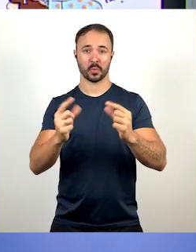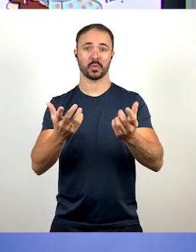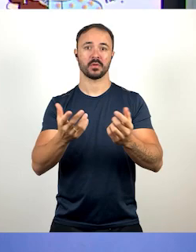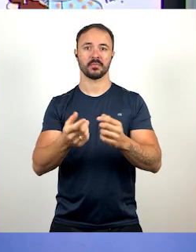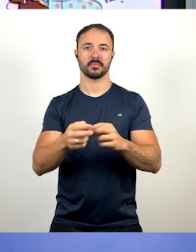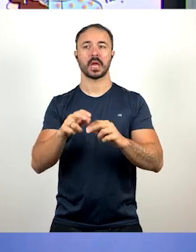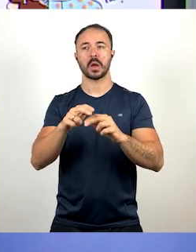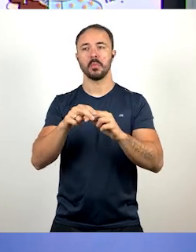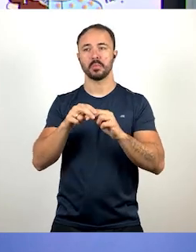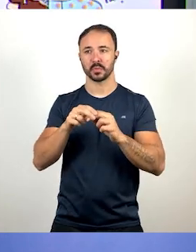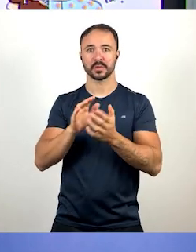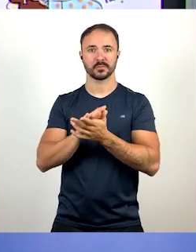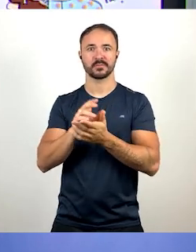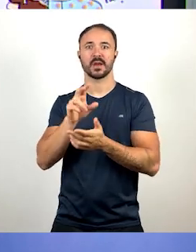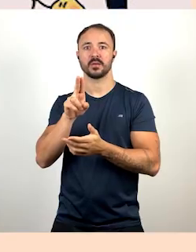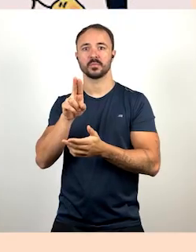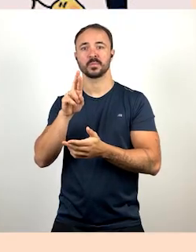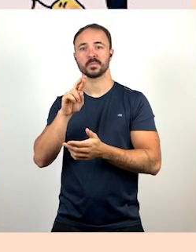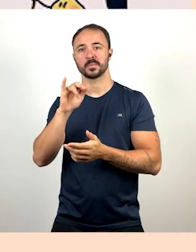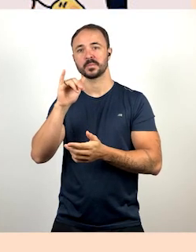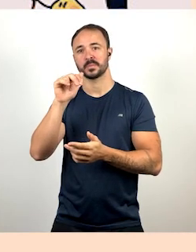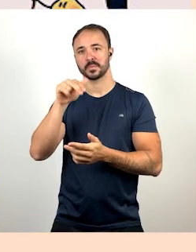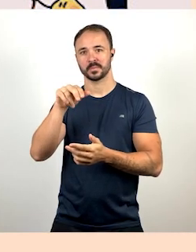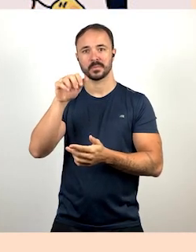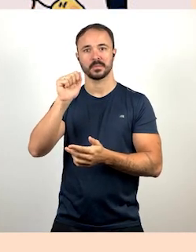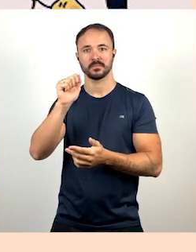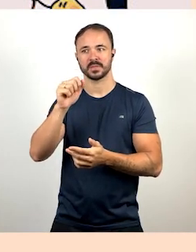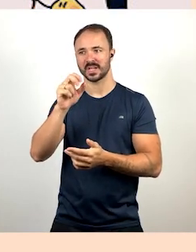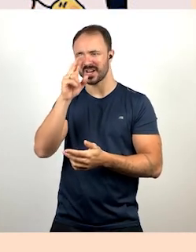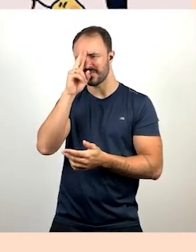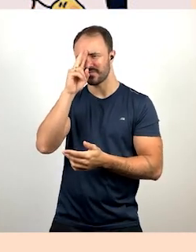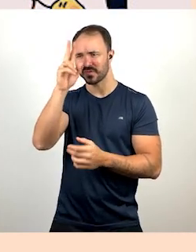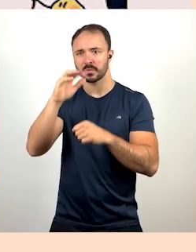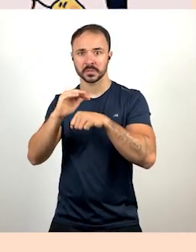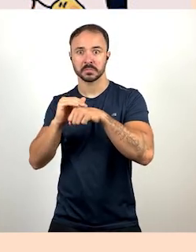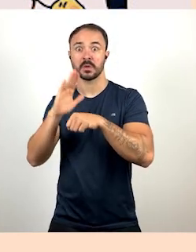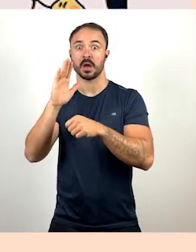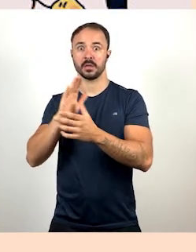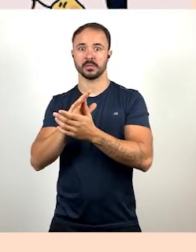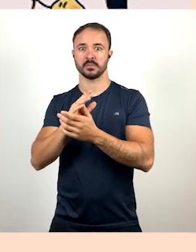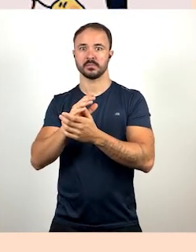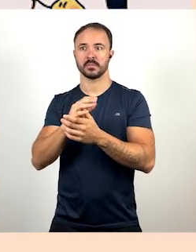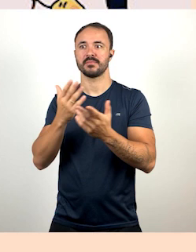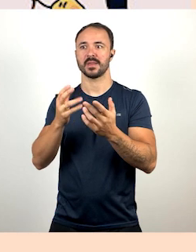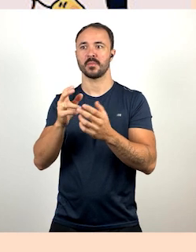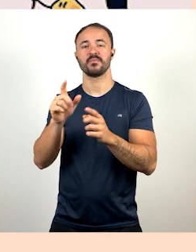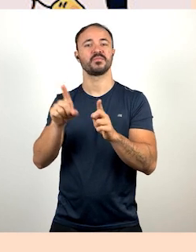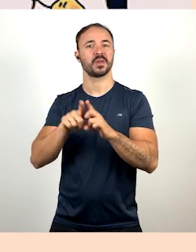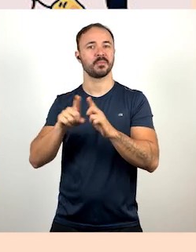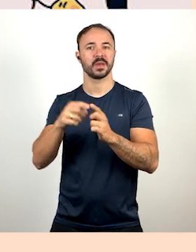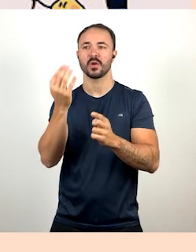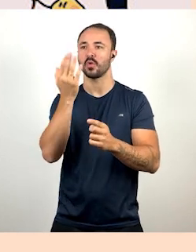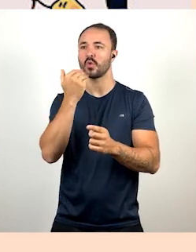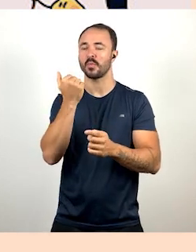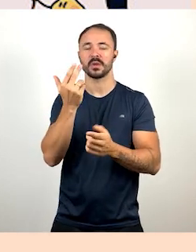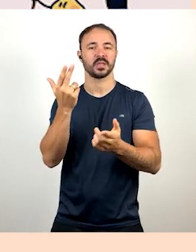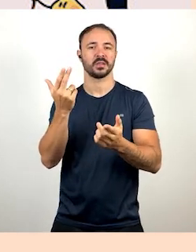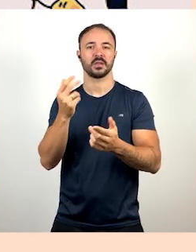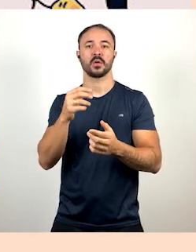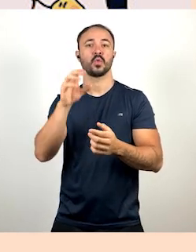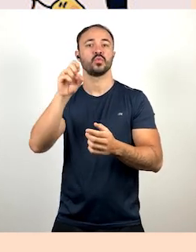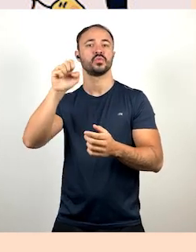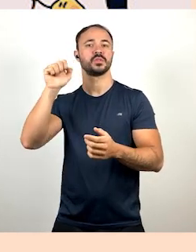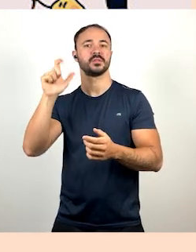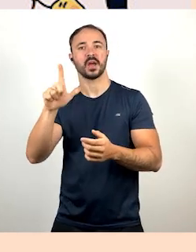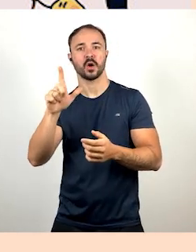muito concentrada, a ingestão de comidas com muito sal e proteínas também é um